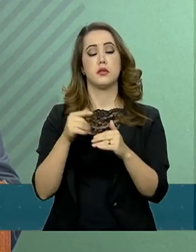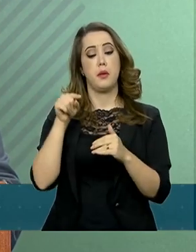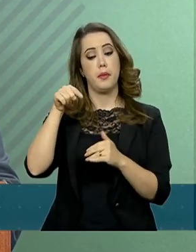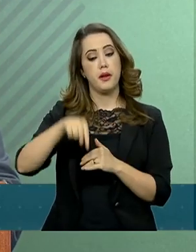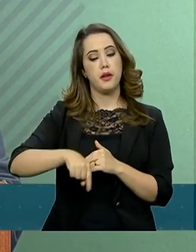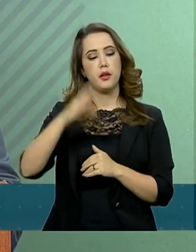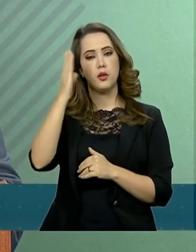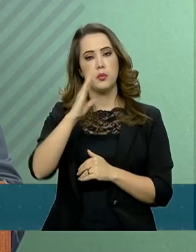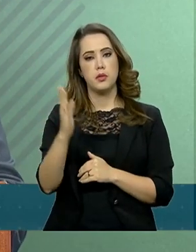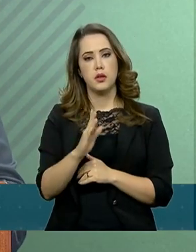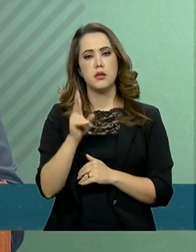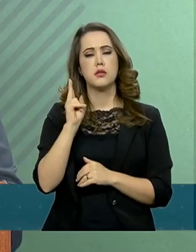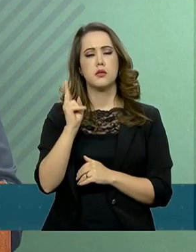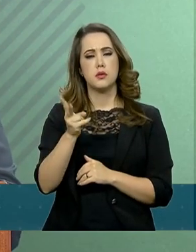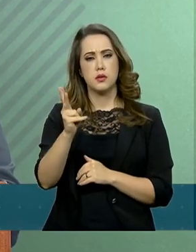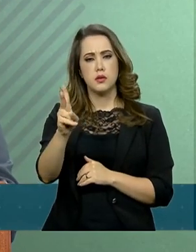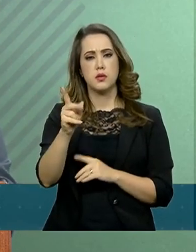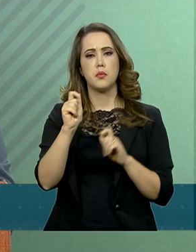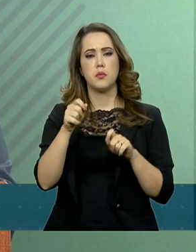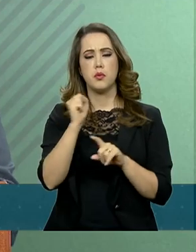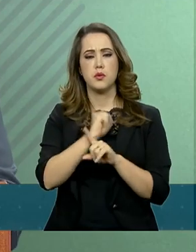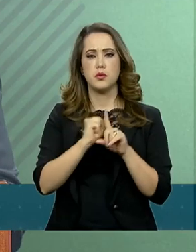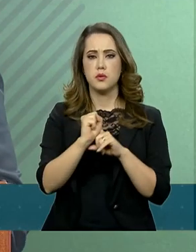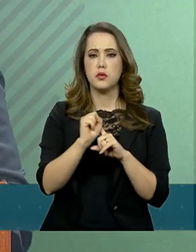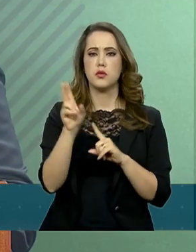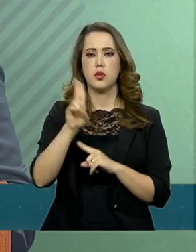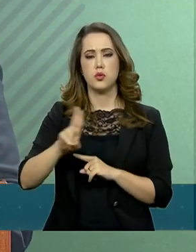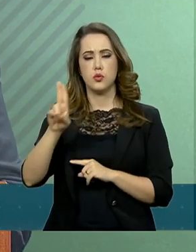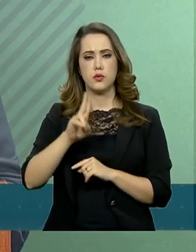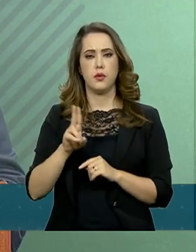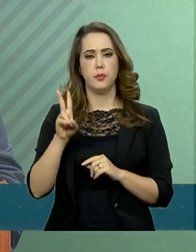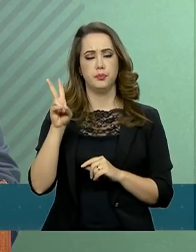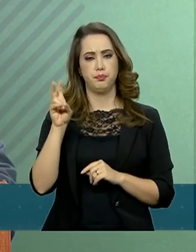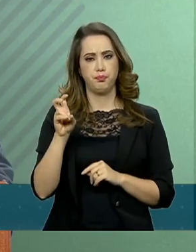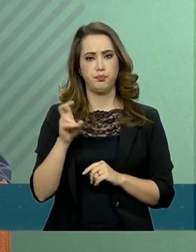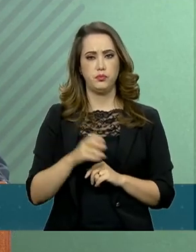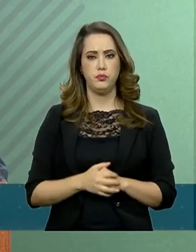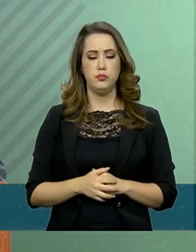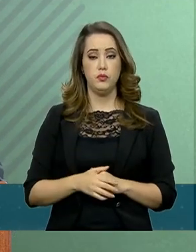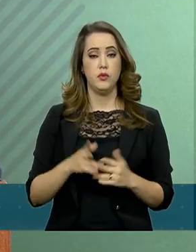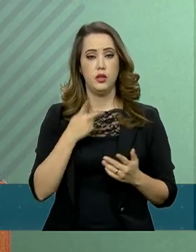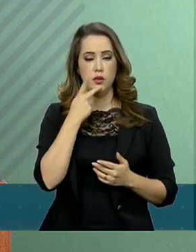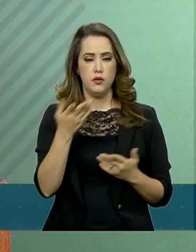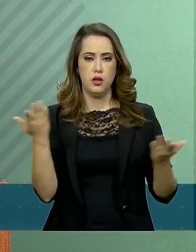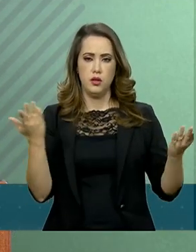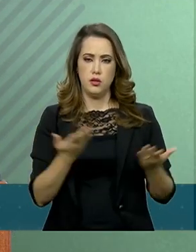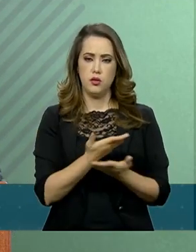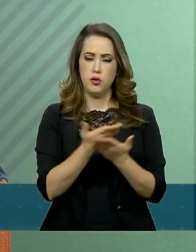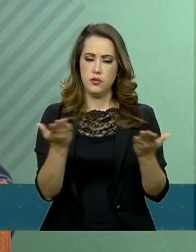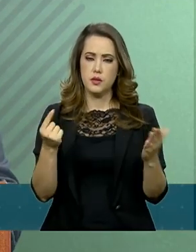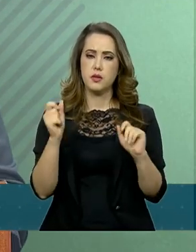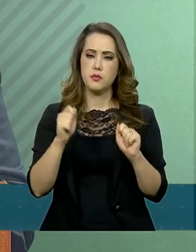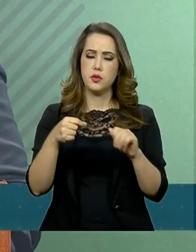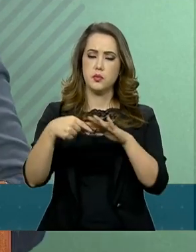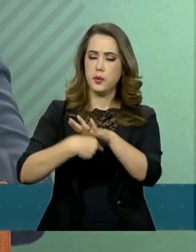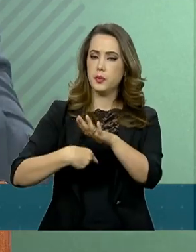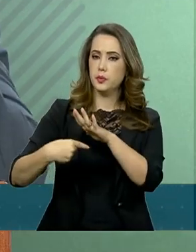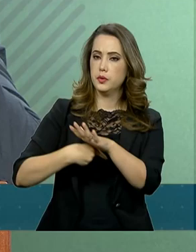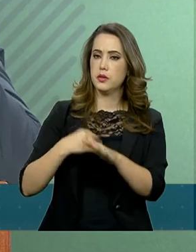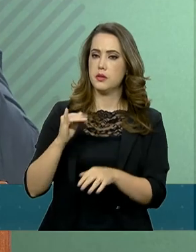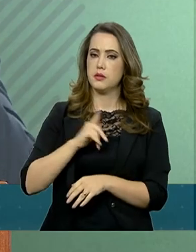criando atrativos para a sociedade fechou as contas dito isso coloco me à disposição para eventuais